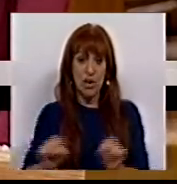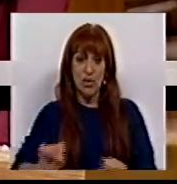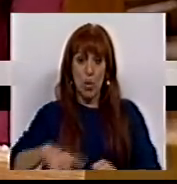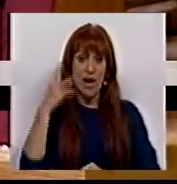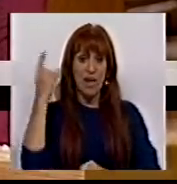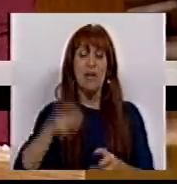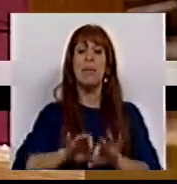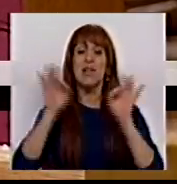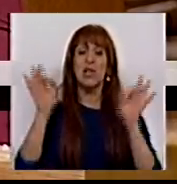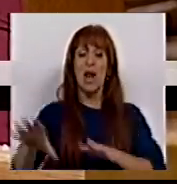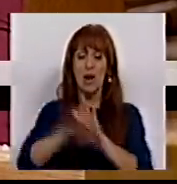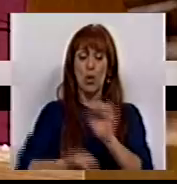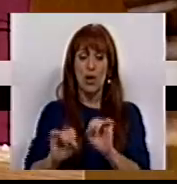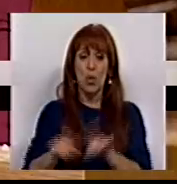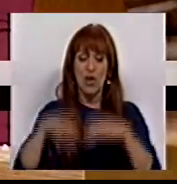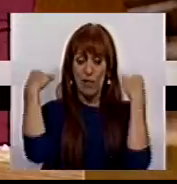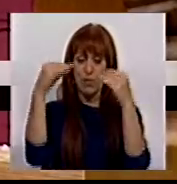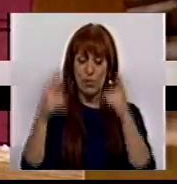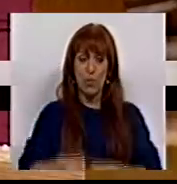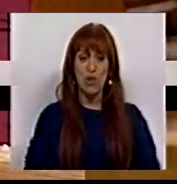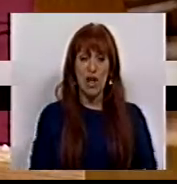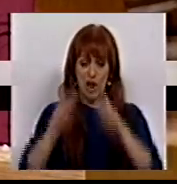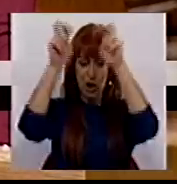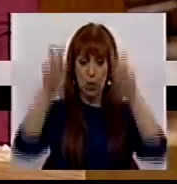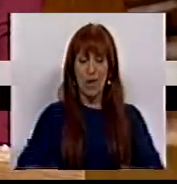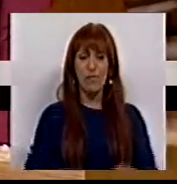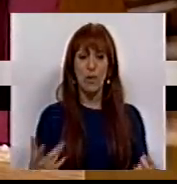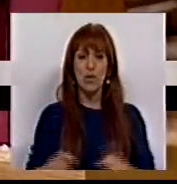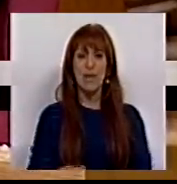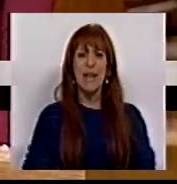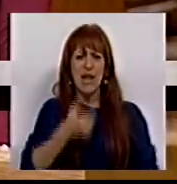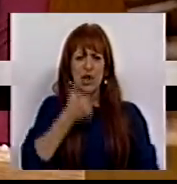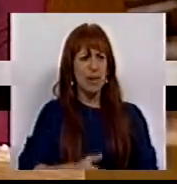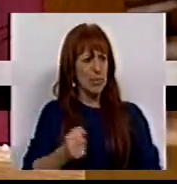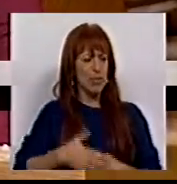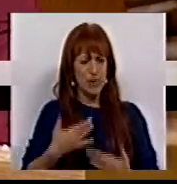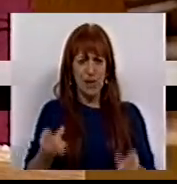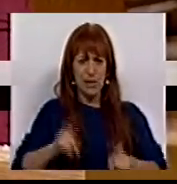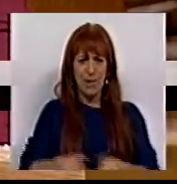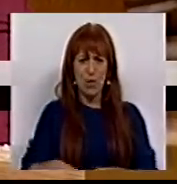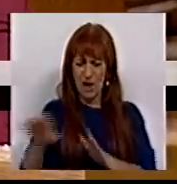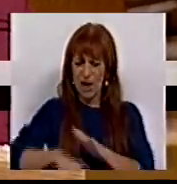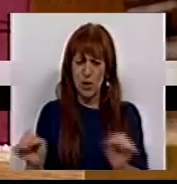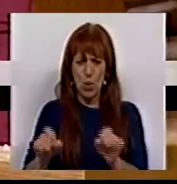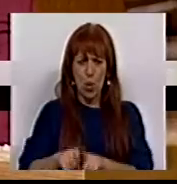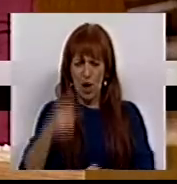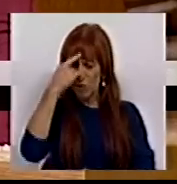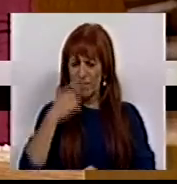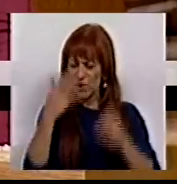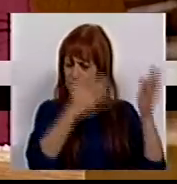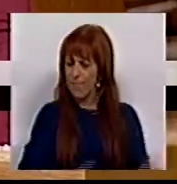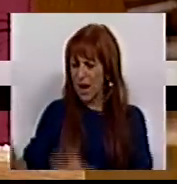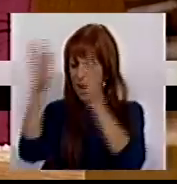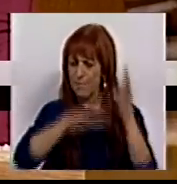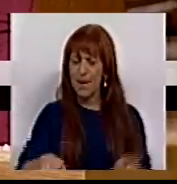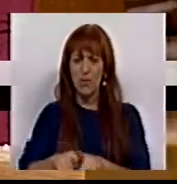vida, mas é igualmente a precariedade da formação, das qualificações e da experiência profissional. É a precariedade do perfil produtivo